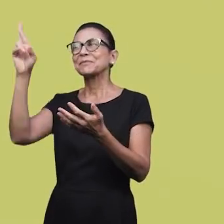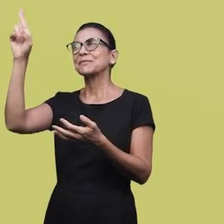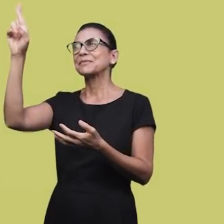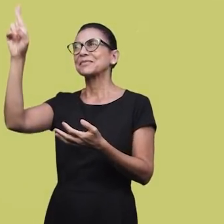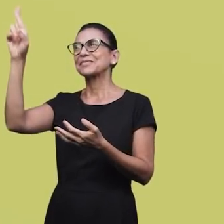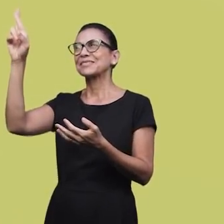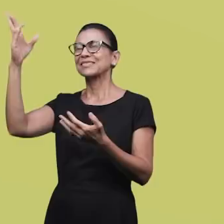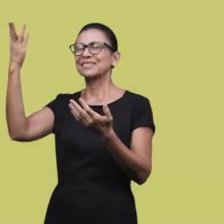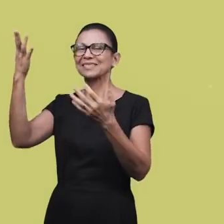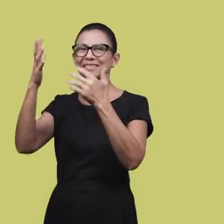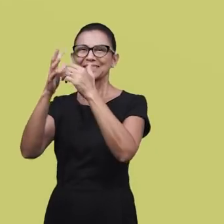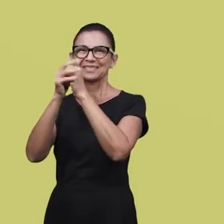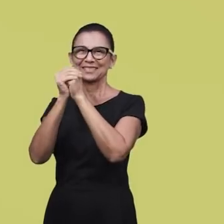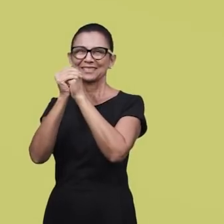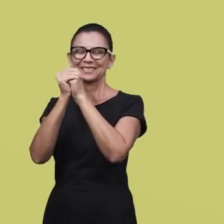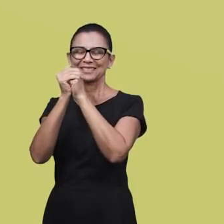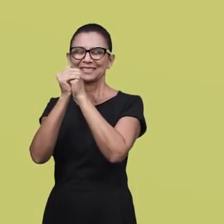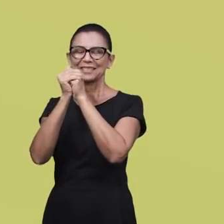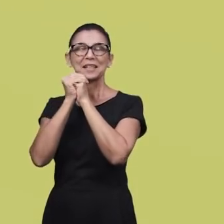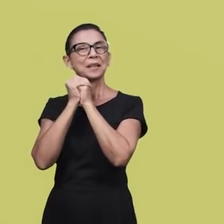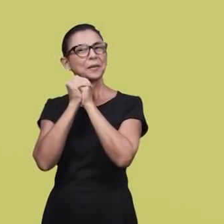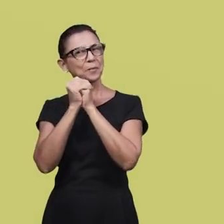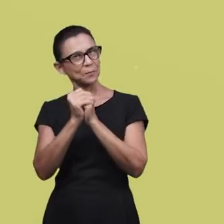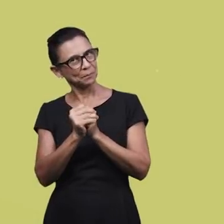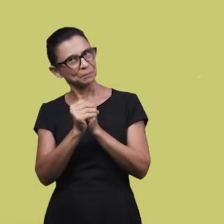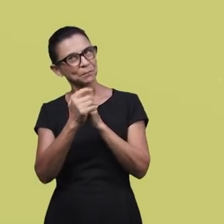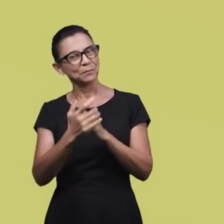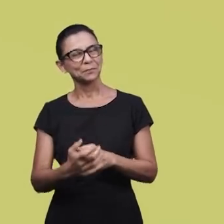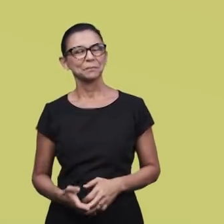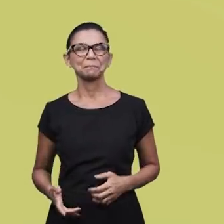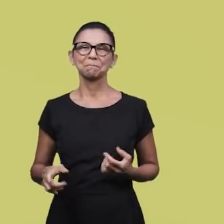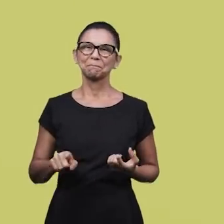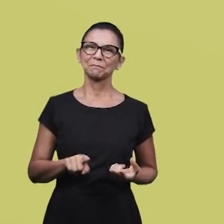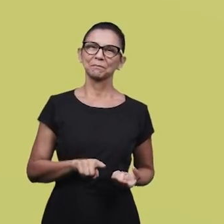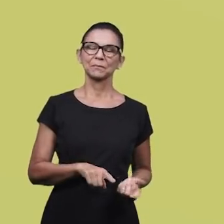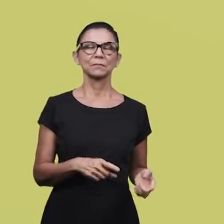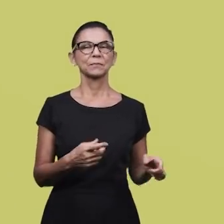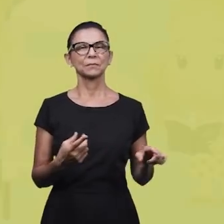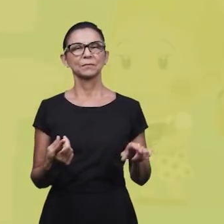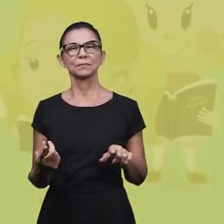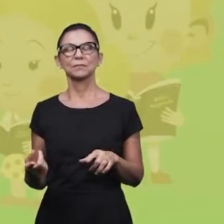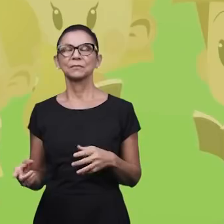Ó Senhor, amém.